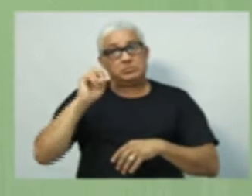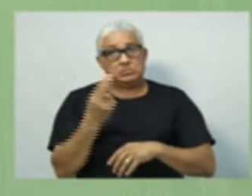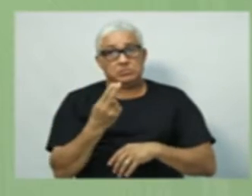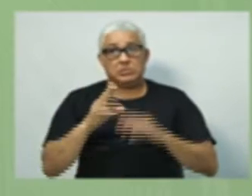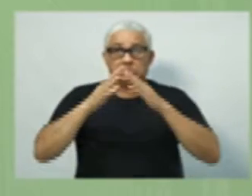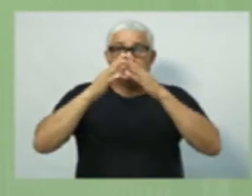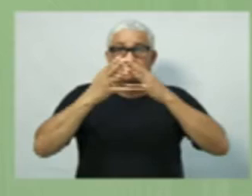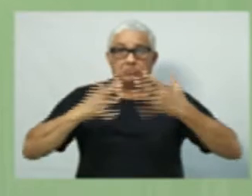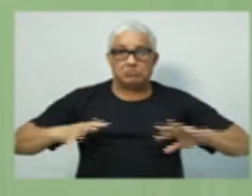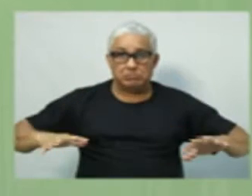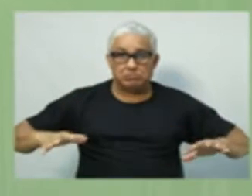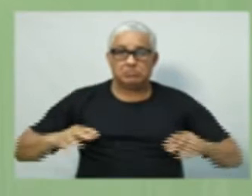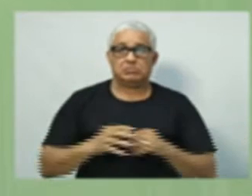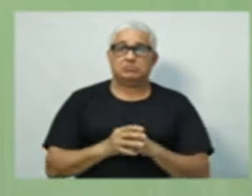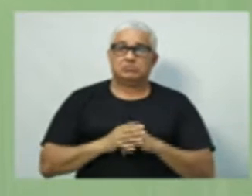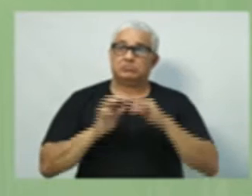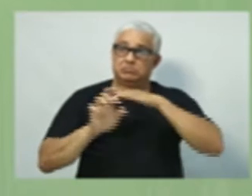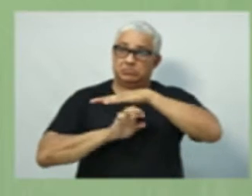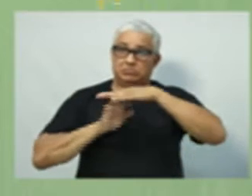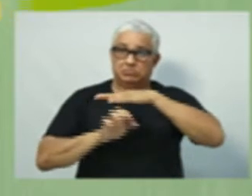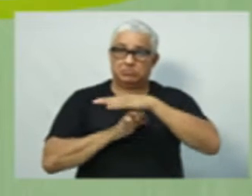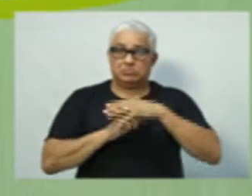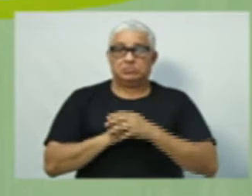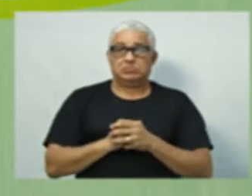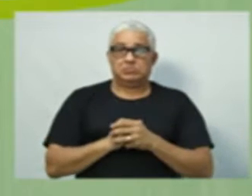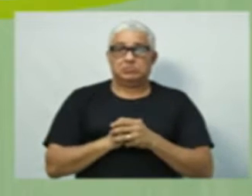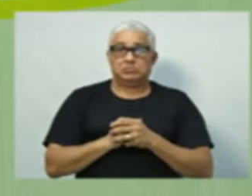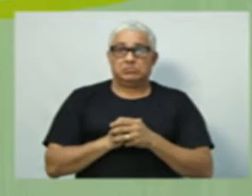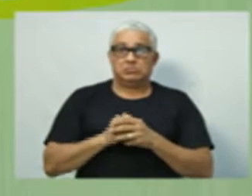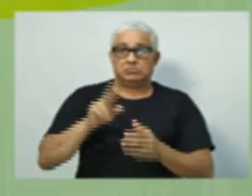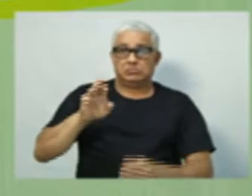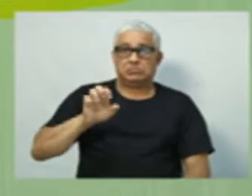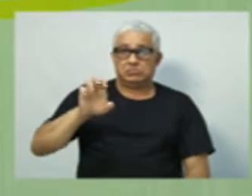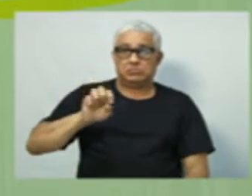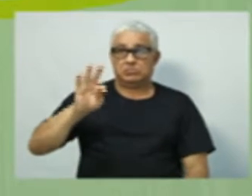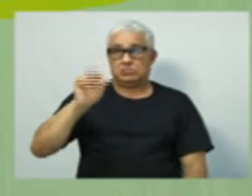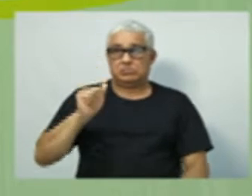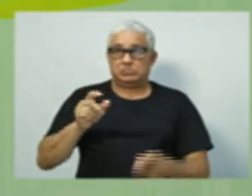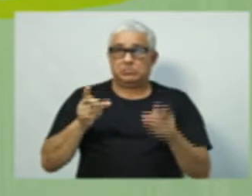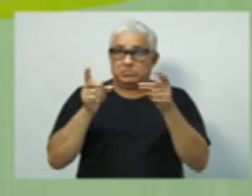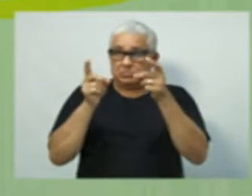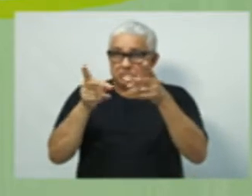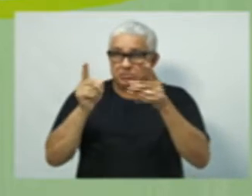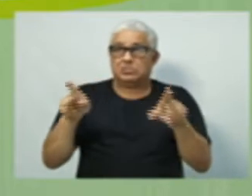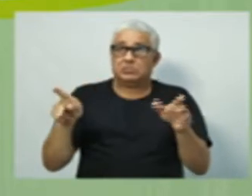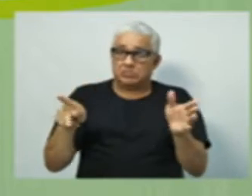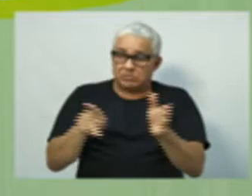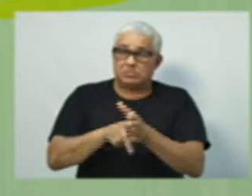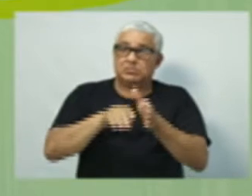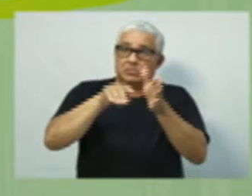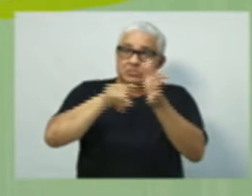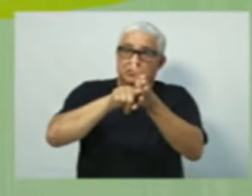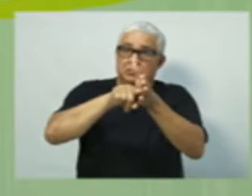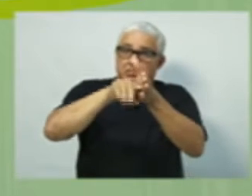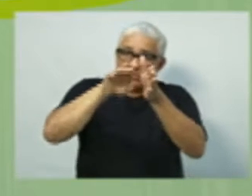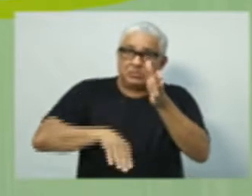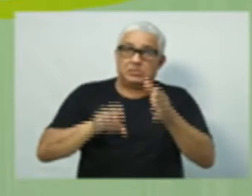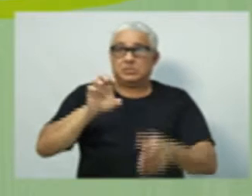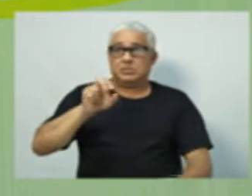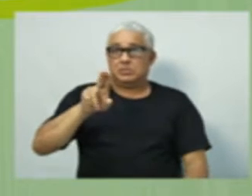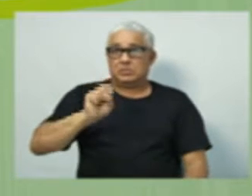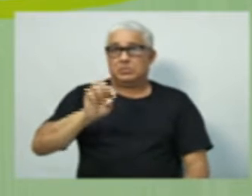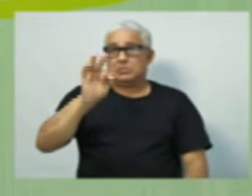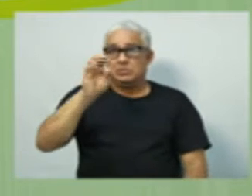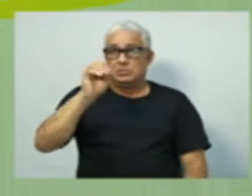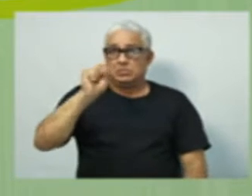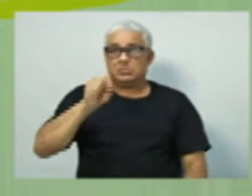ou seja a empresa teve a sua receita de vendas - os seus custos né -